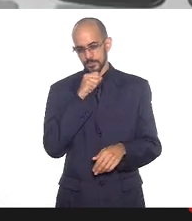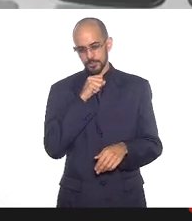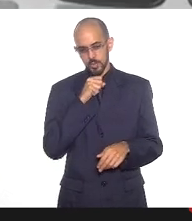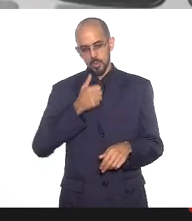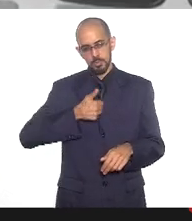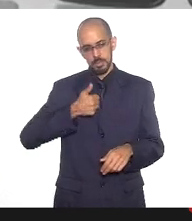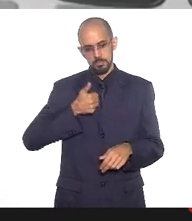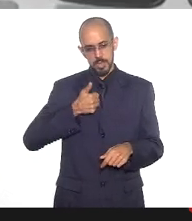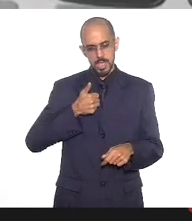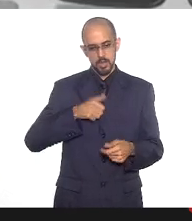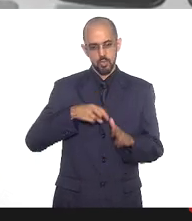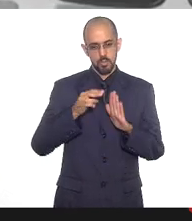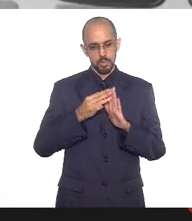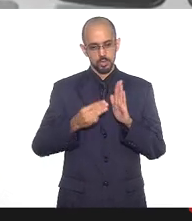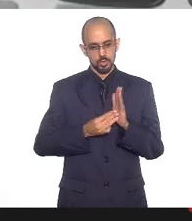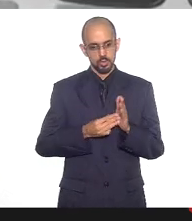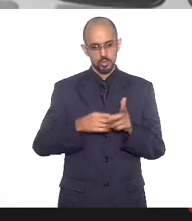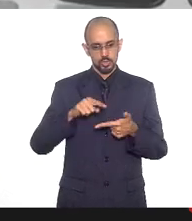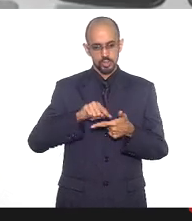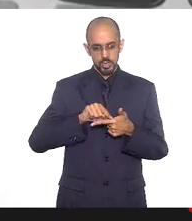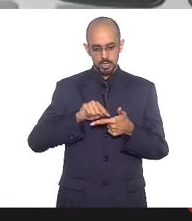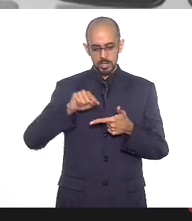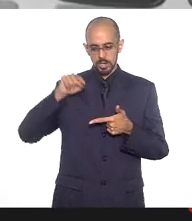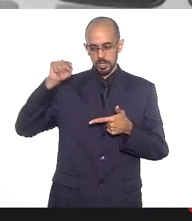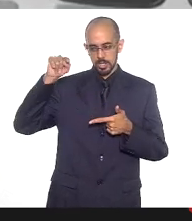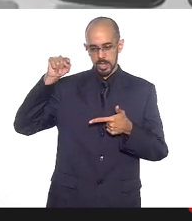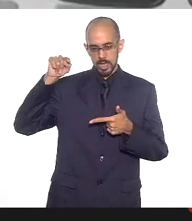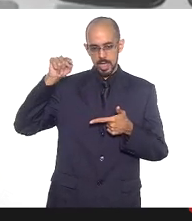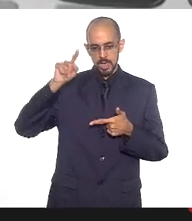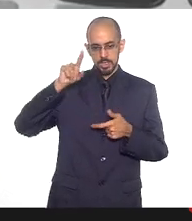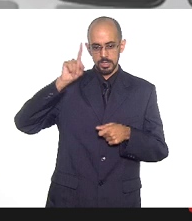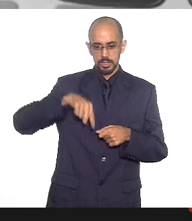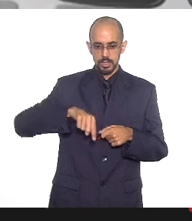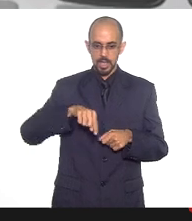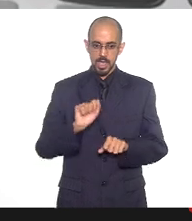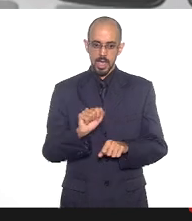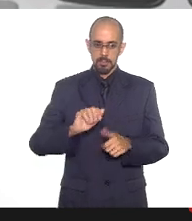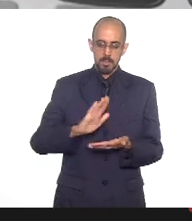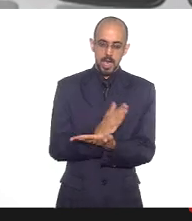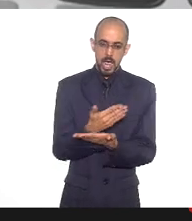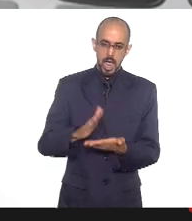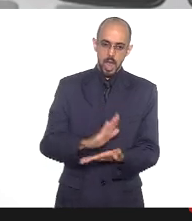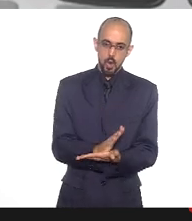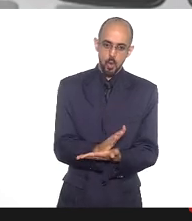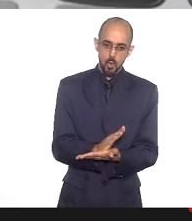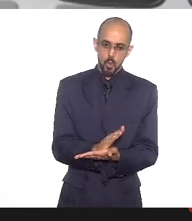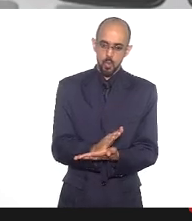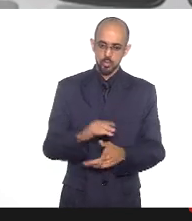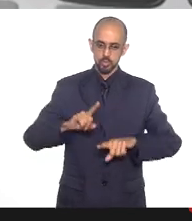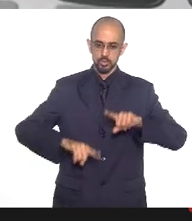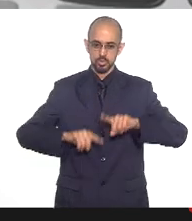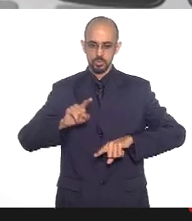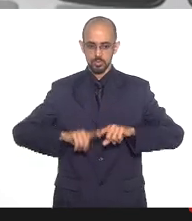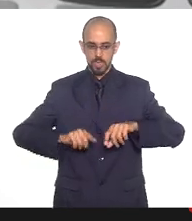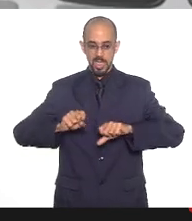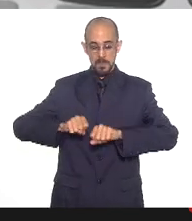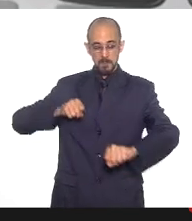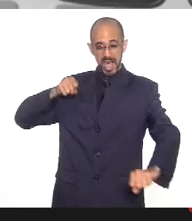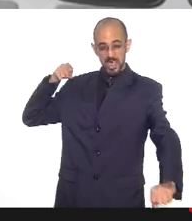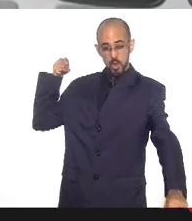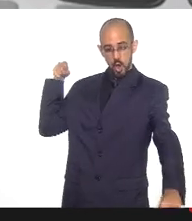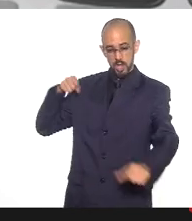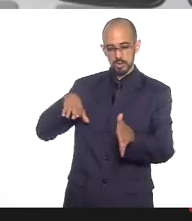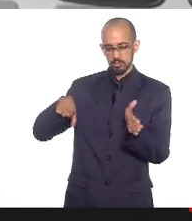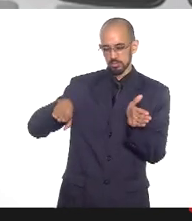linear, né, aplicável aí para grandes equipamentos, aplicável também para instalações,